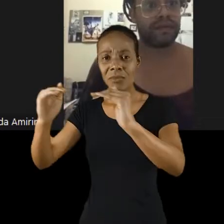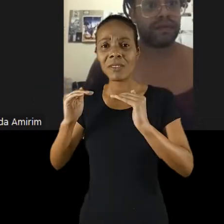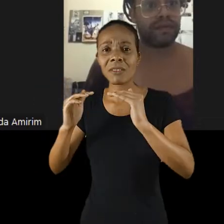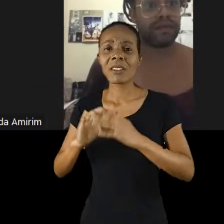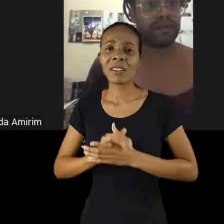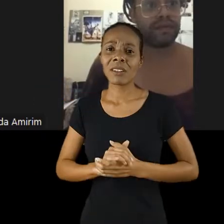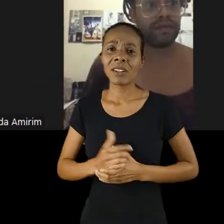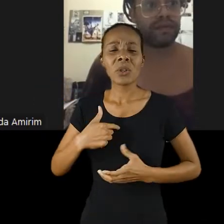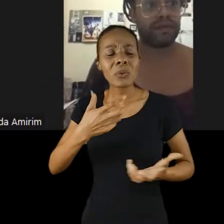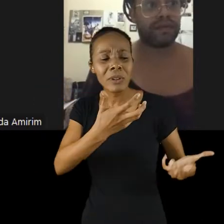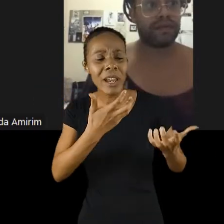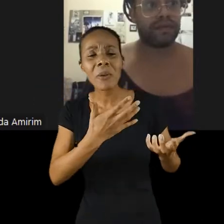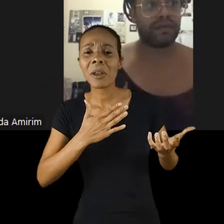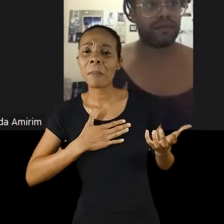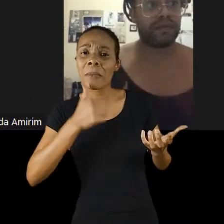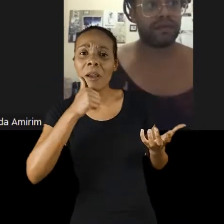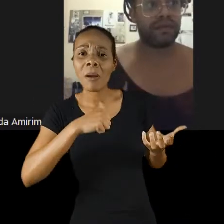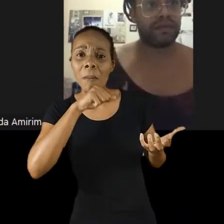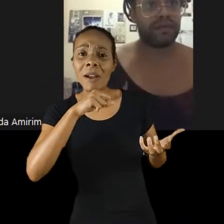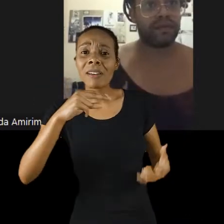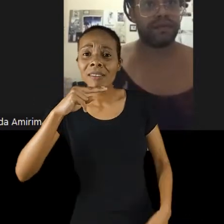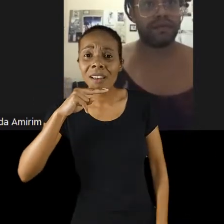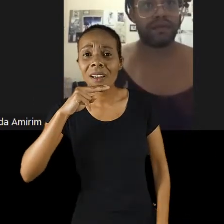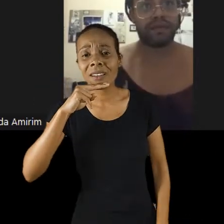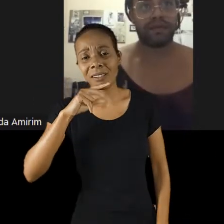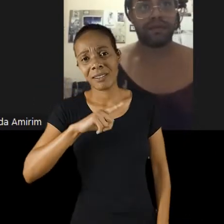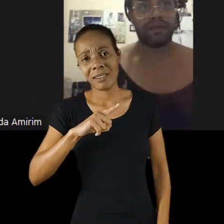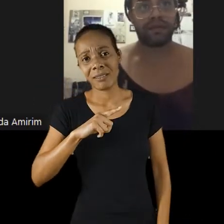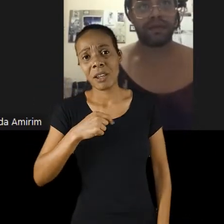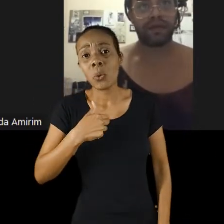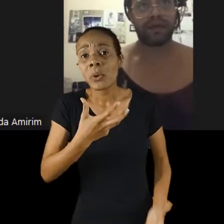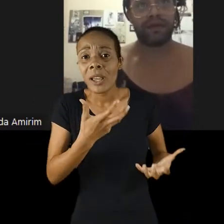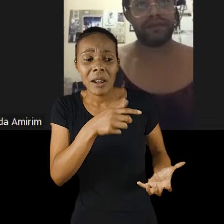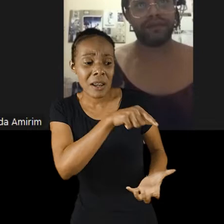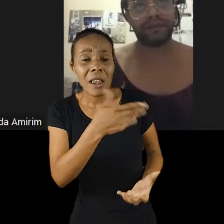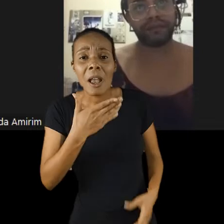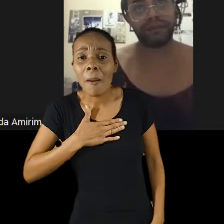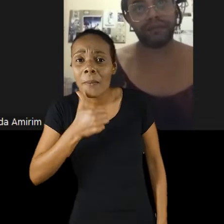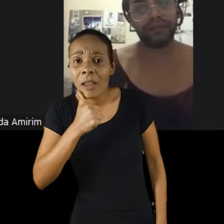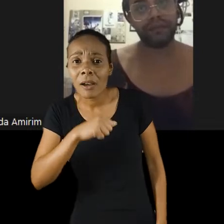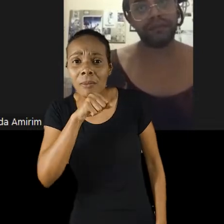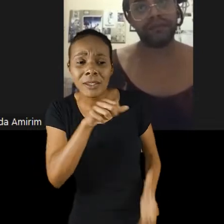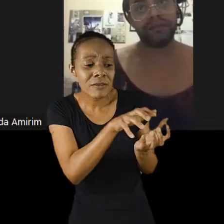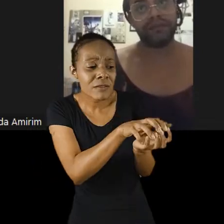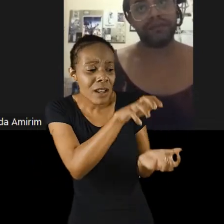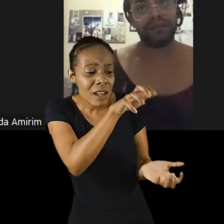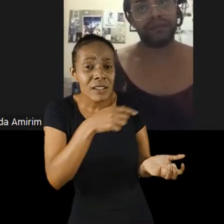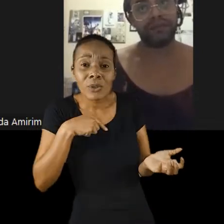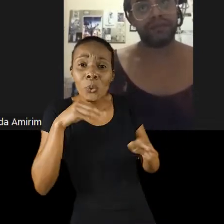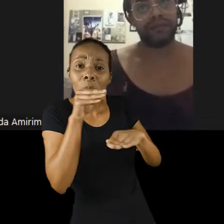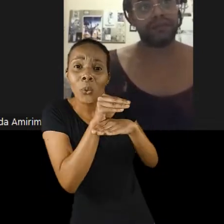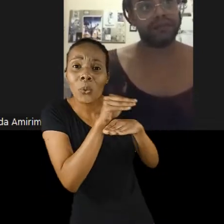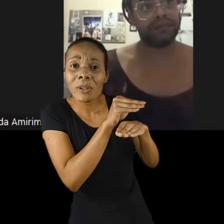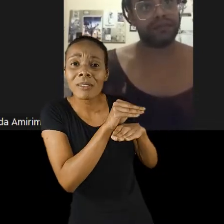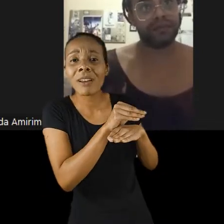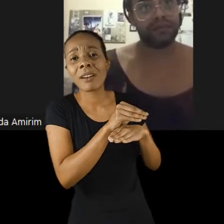netas. Quero que a minha mãe que eu possa envelhecer e cuidar da minha mãe. Sabe? Que a minha mãe tenha o direito,